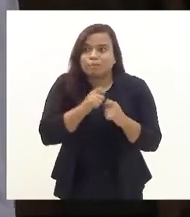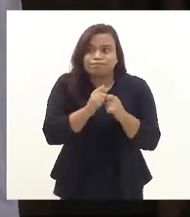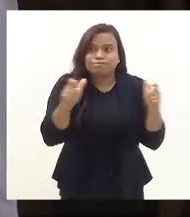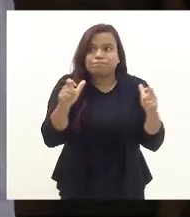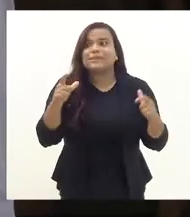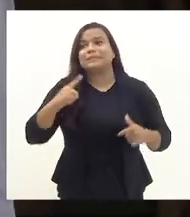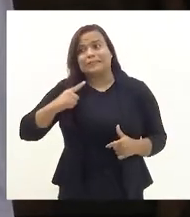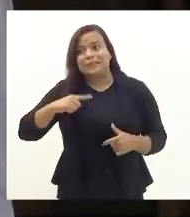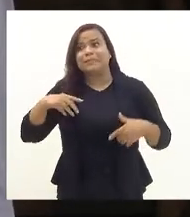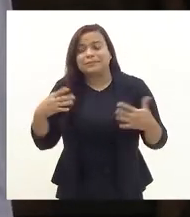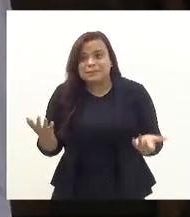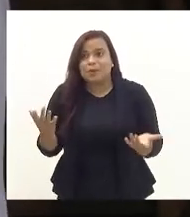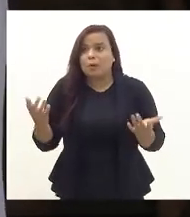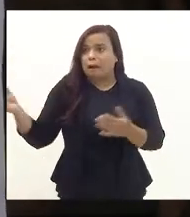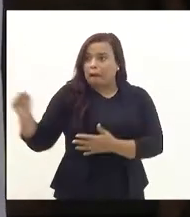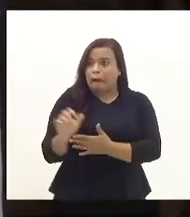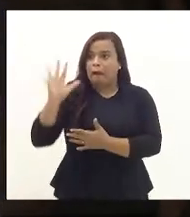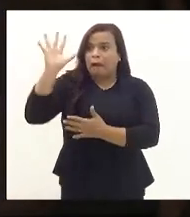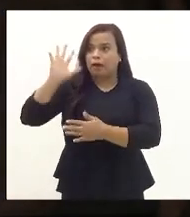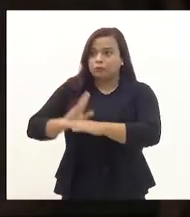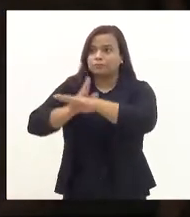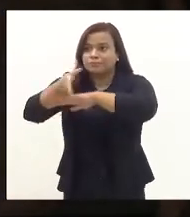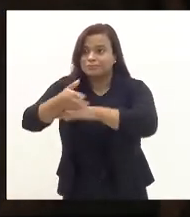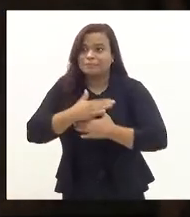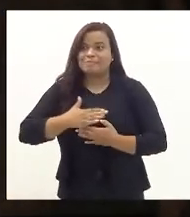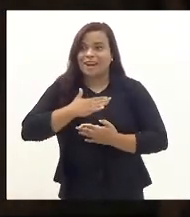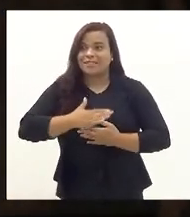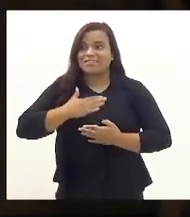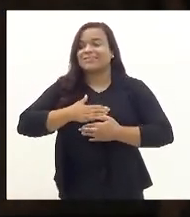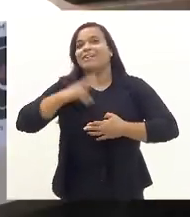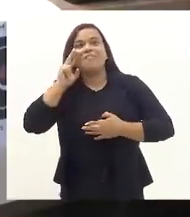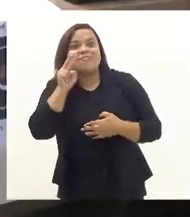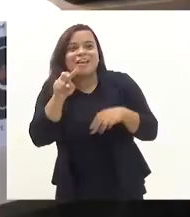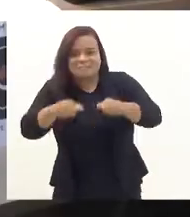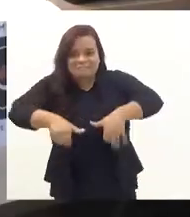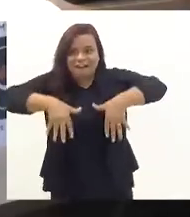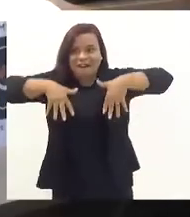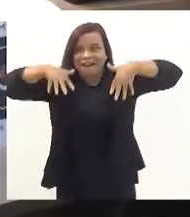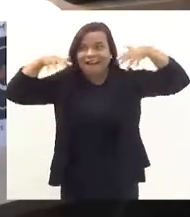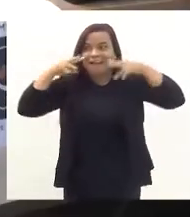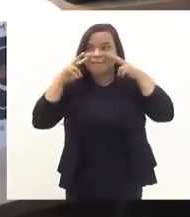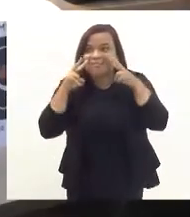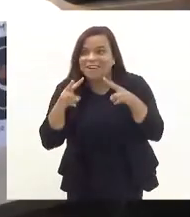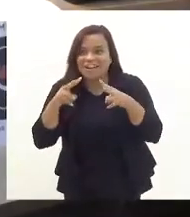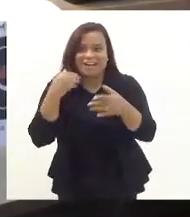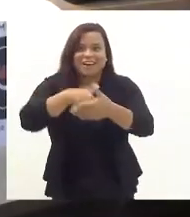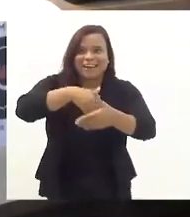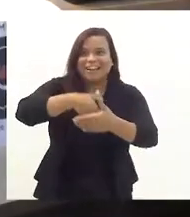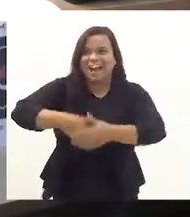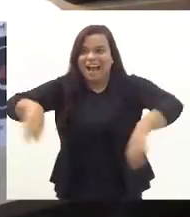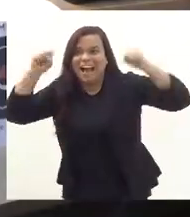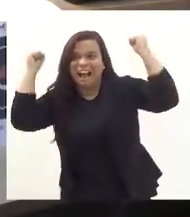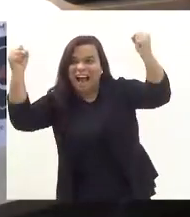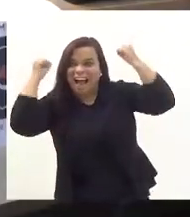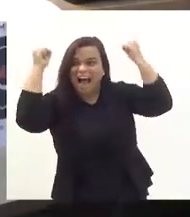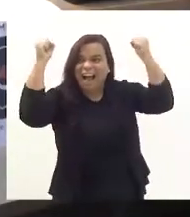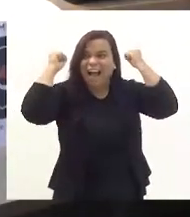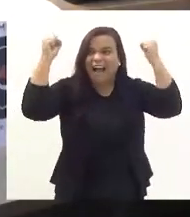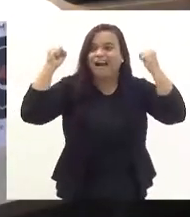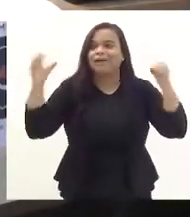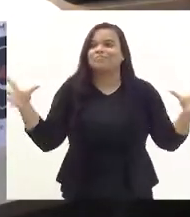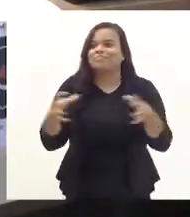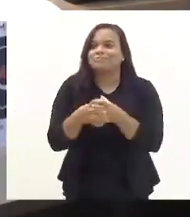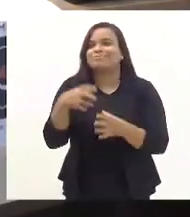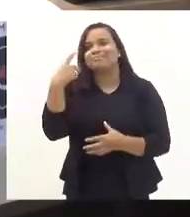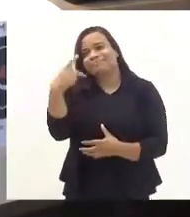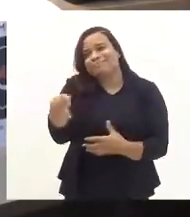os olhos da cara para esse prazer tão grande que as pessoas têm de ir lá torcer pelo seu clube,